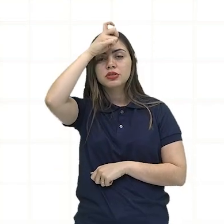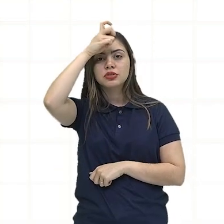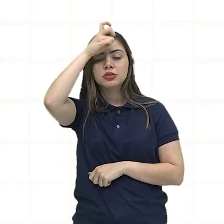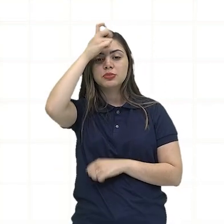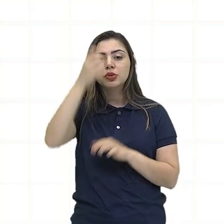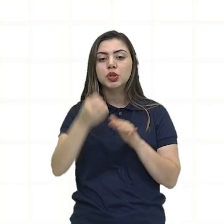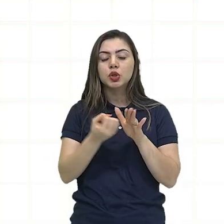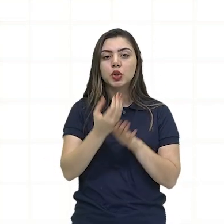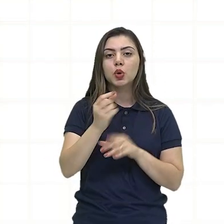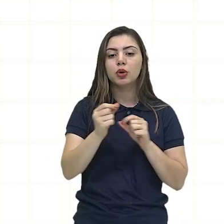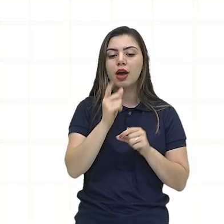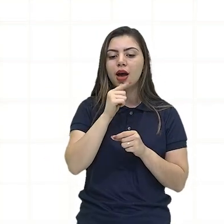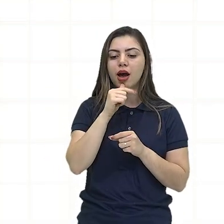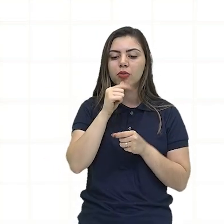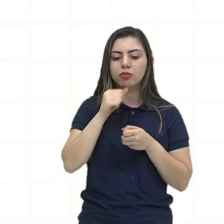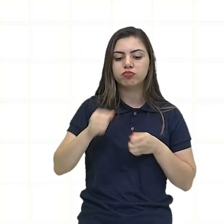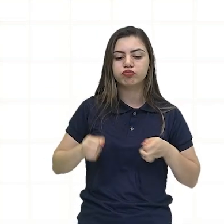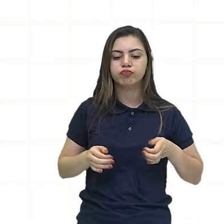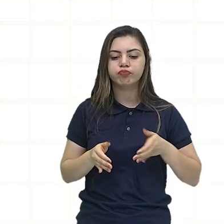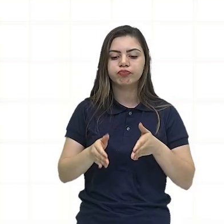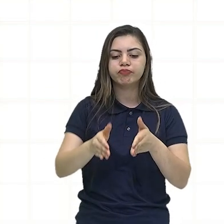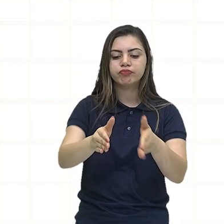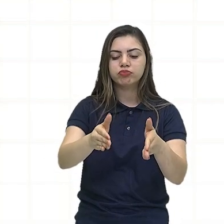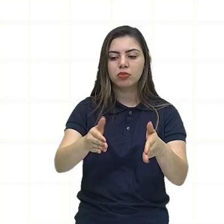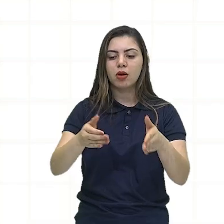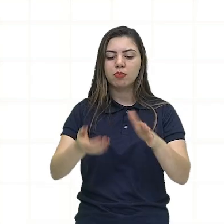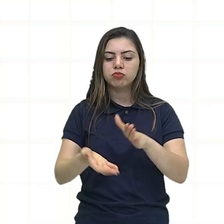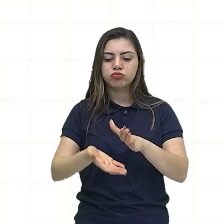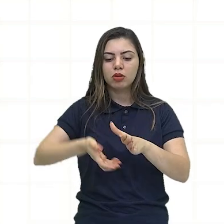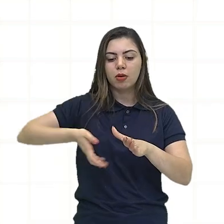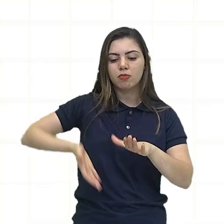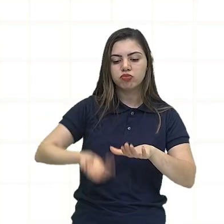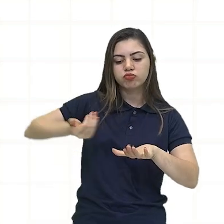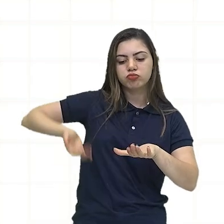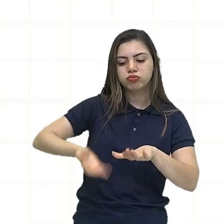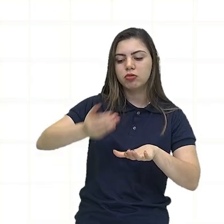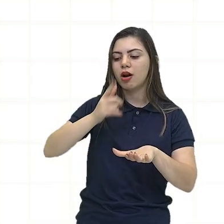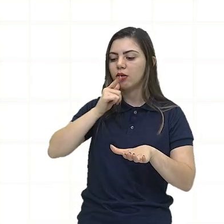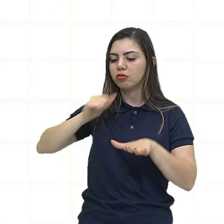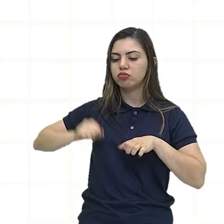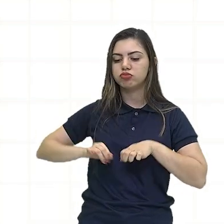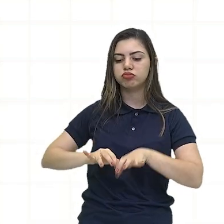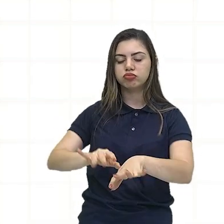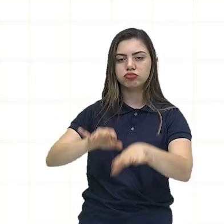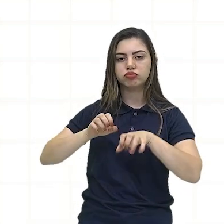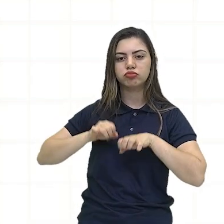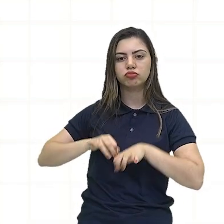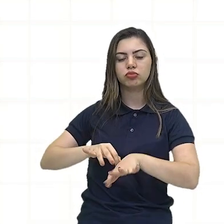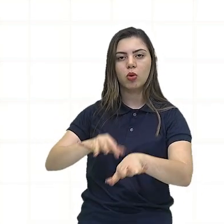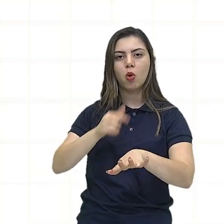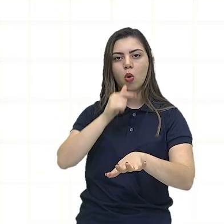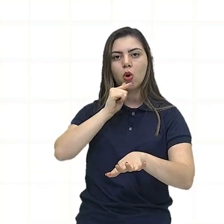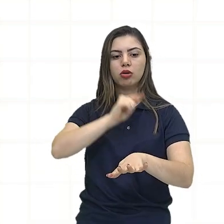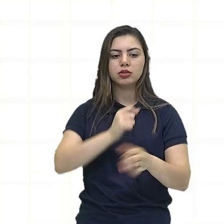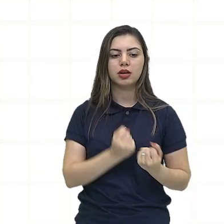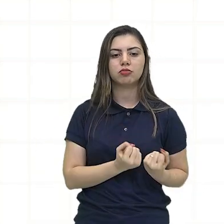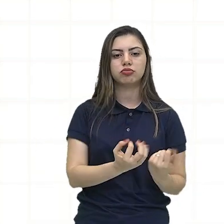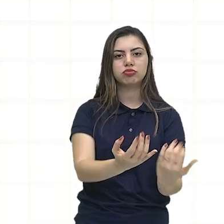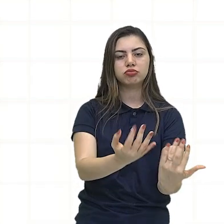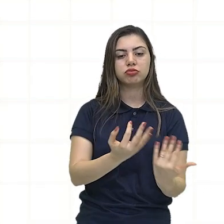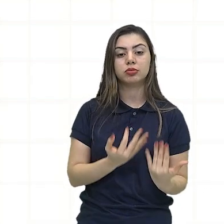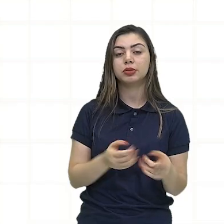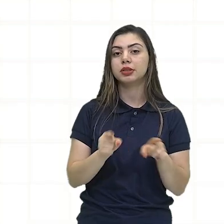do rio Nilo para desviar e controlar as inundações sazonais, garantindo uma irrigação eficiente.